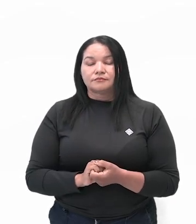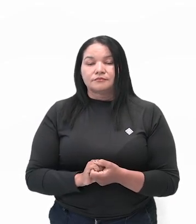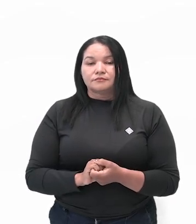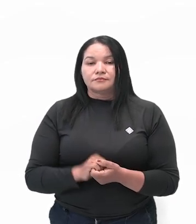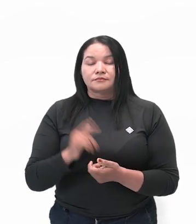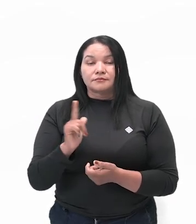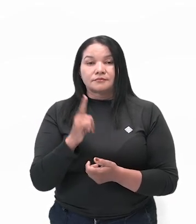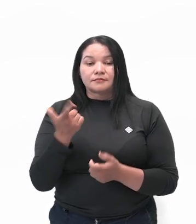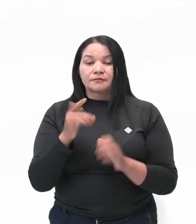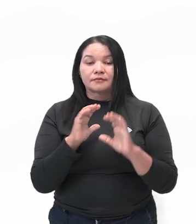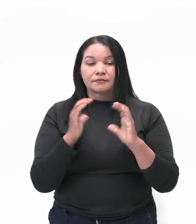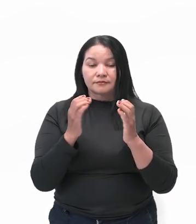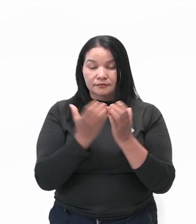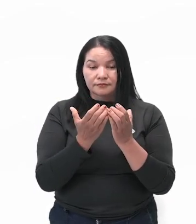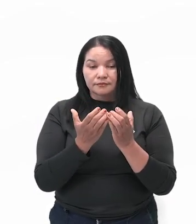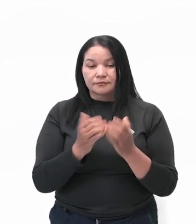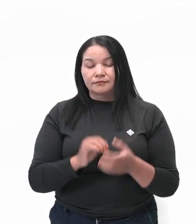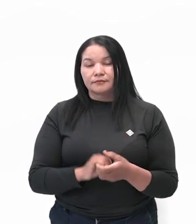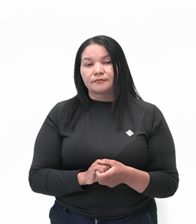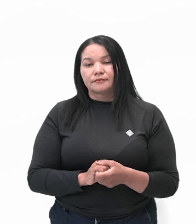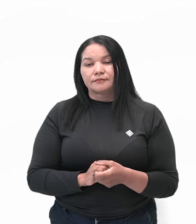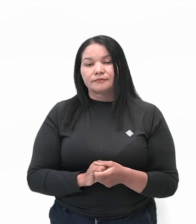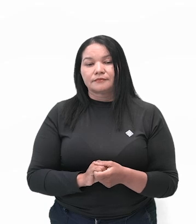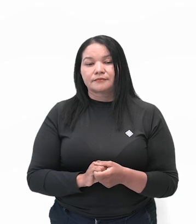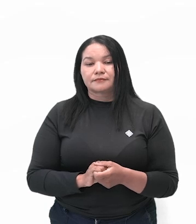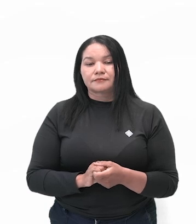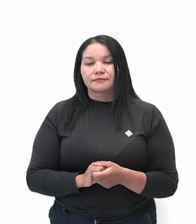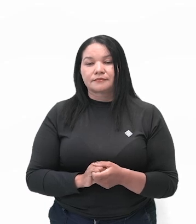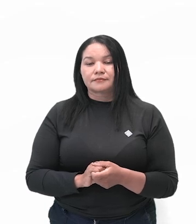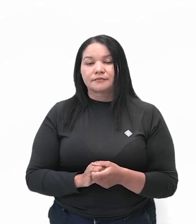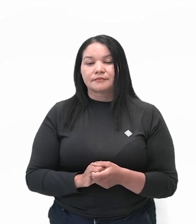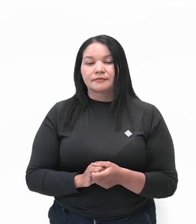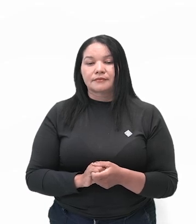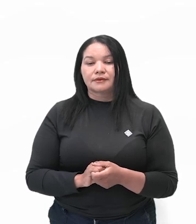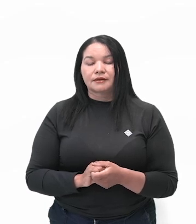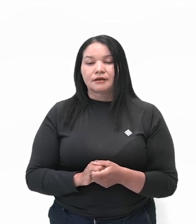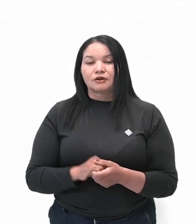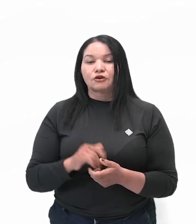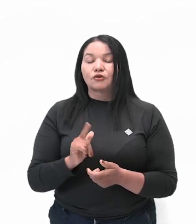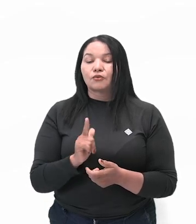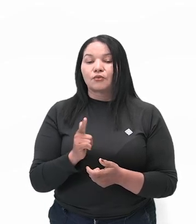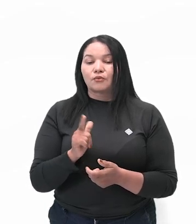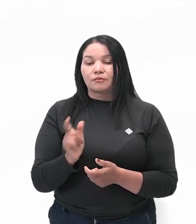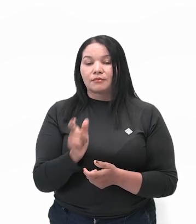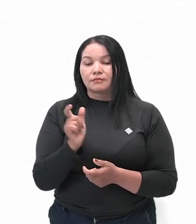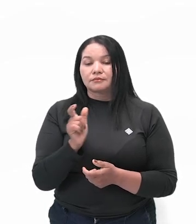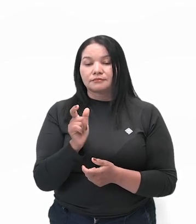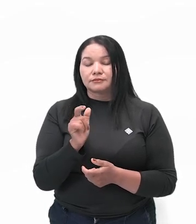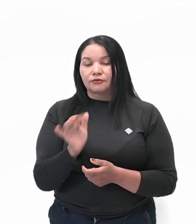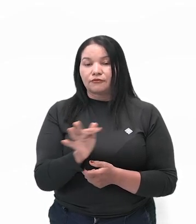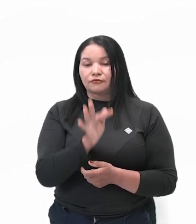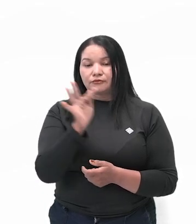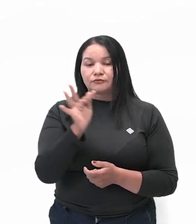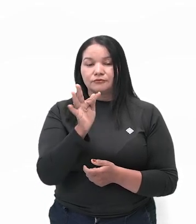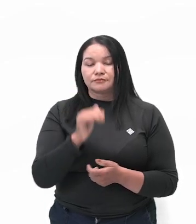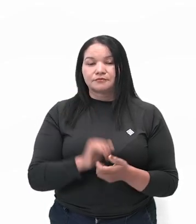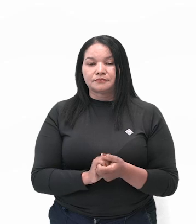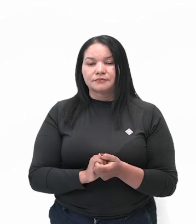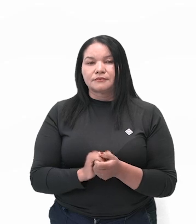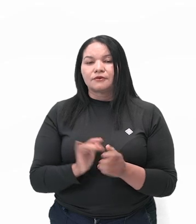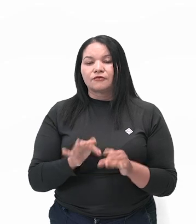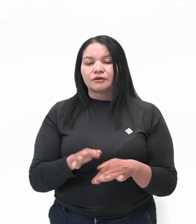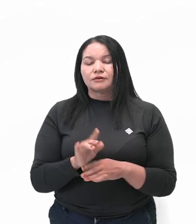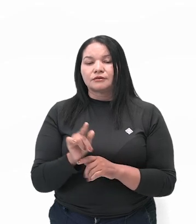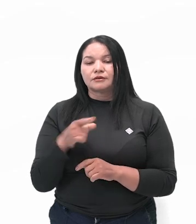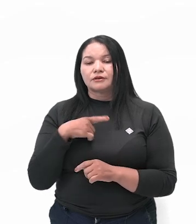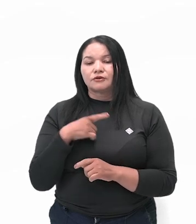communities, que são as comunidades, future, que é futuro. E para finalizar, nós temos